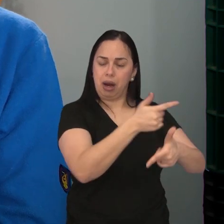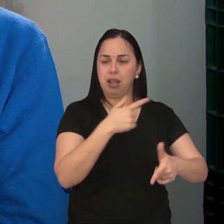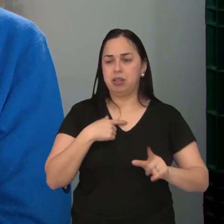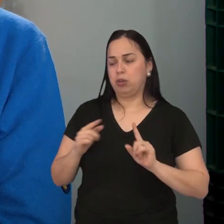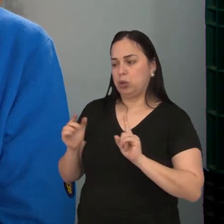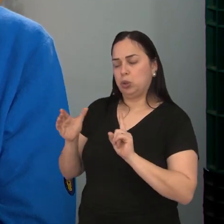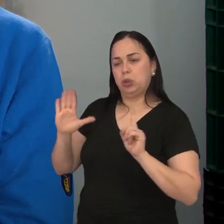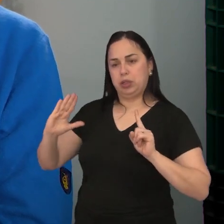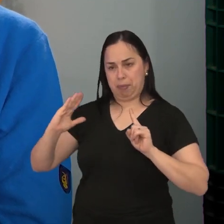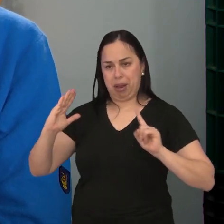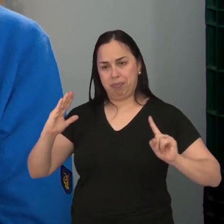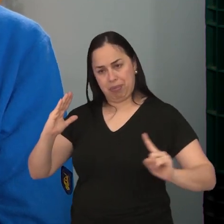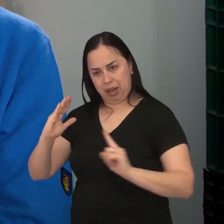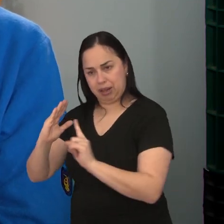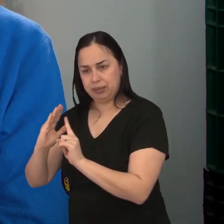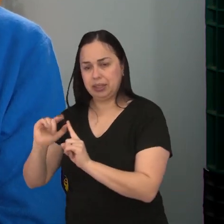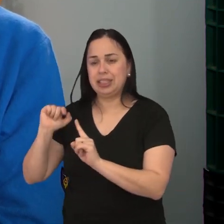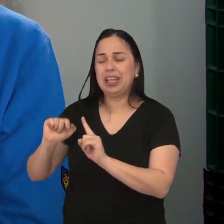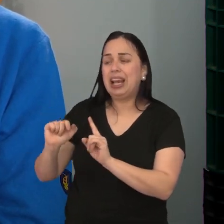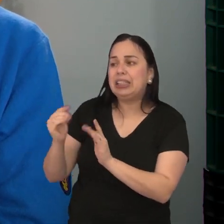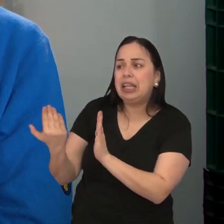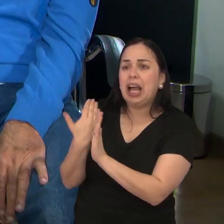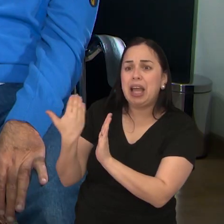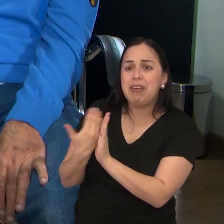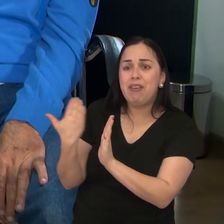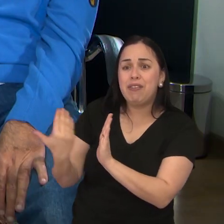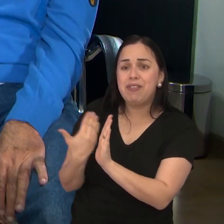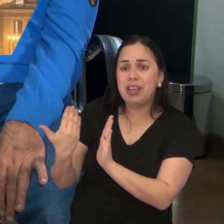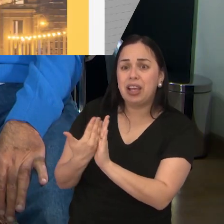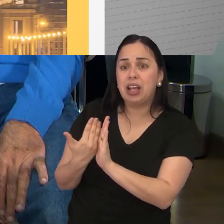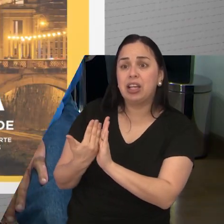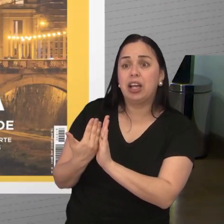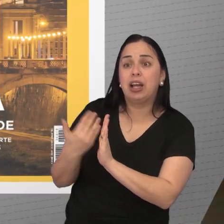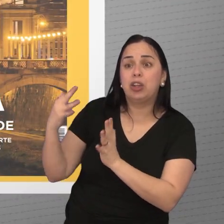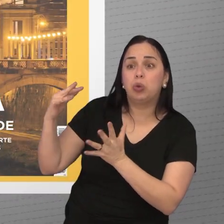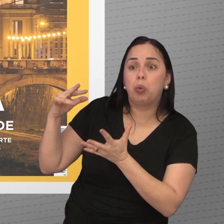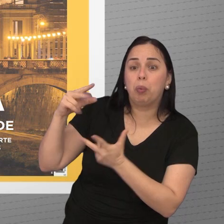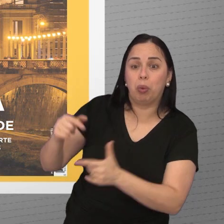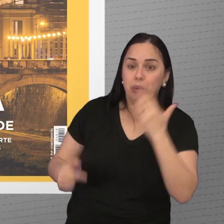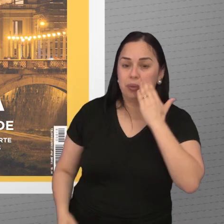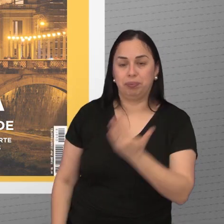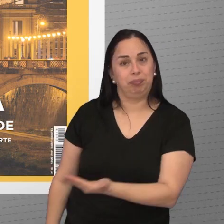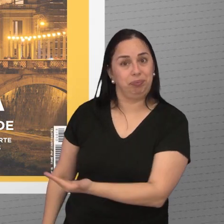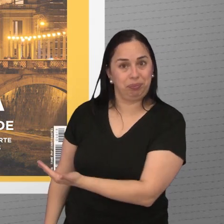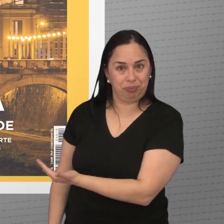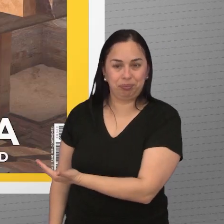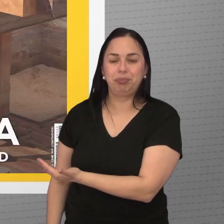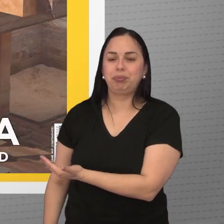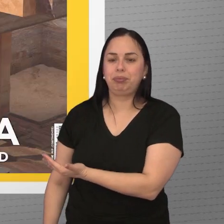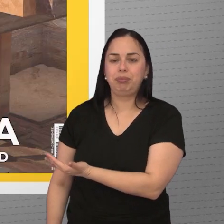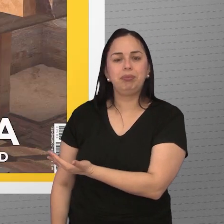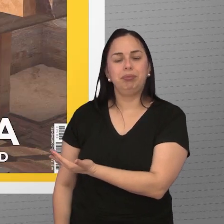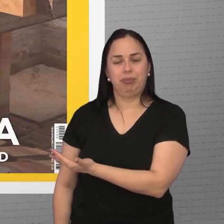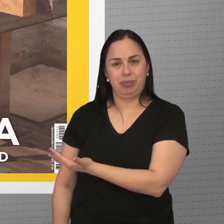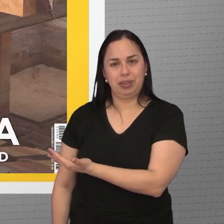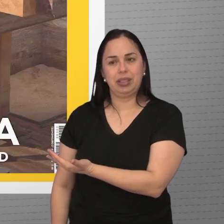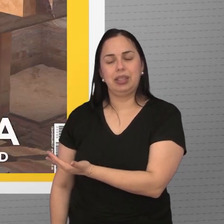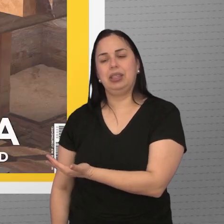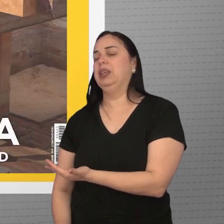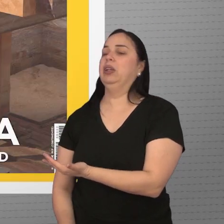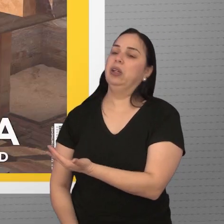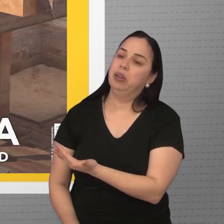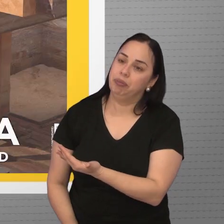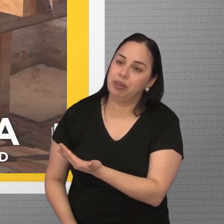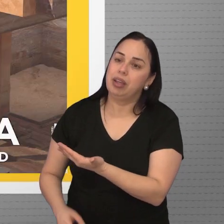Lúcia, da dona Lúcia. E ela tinha muita revista geográfica, National Geographic, na verdade, os primeiros números.